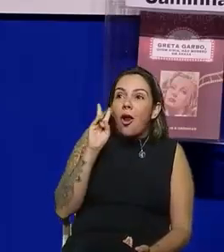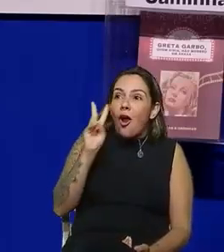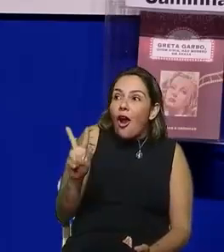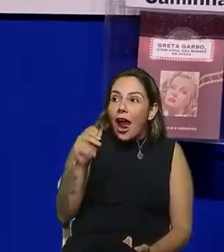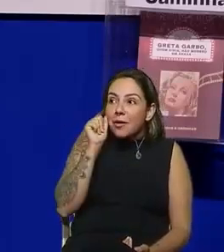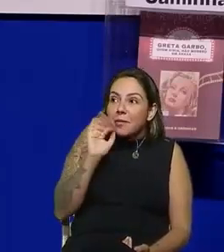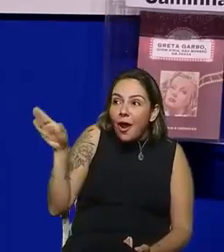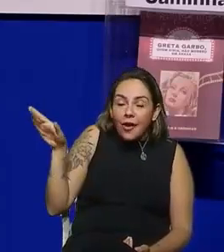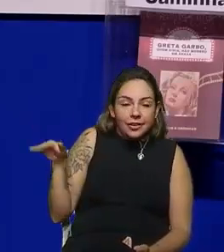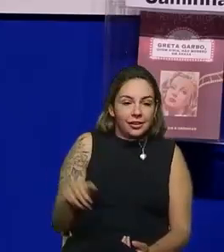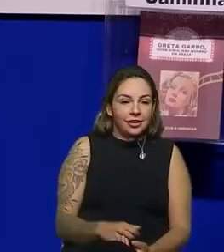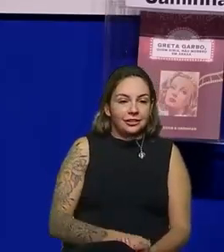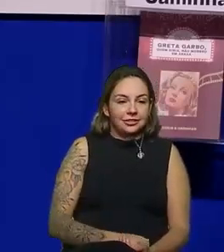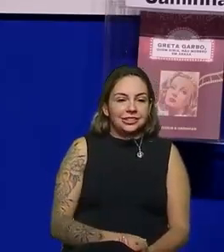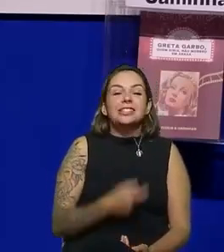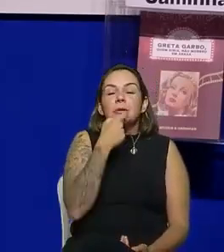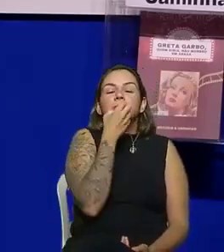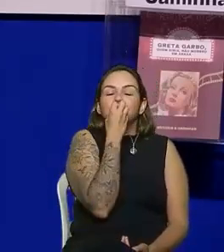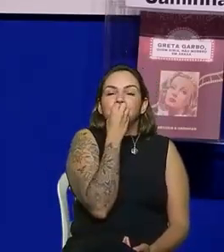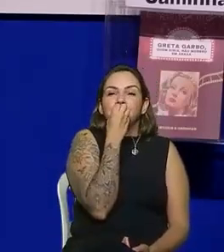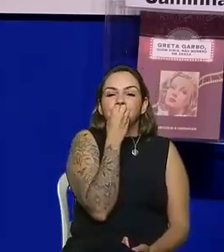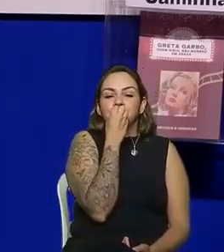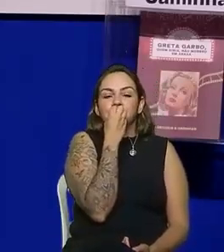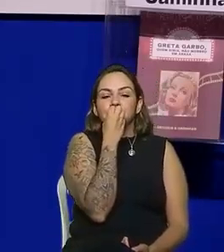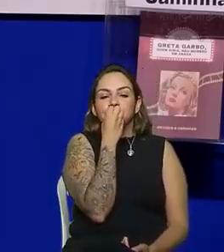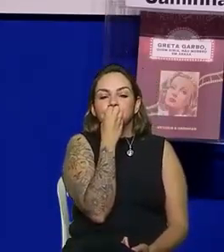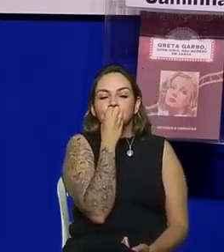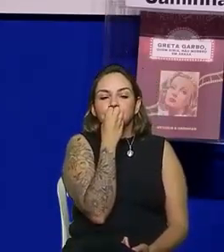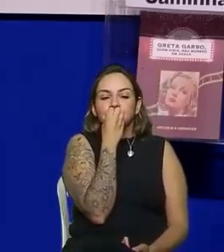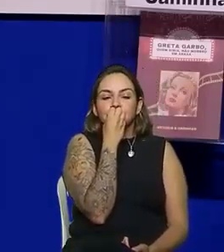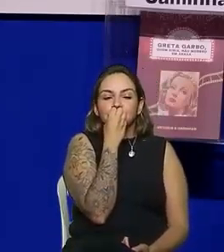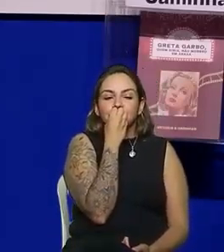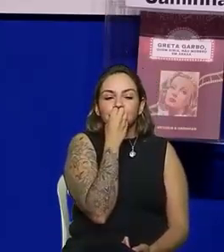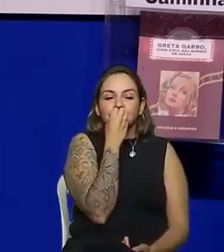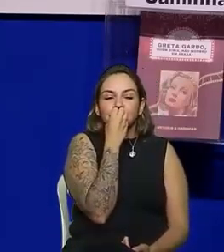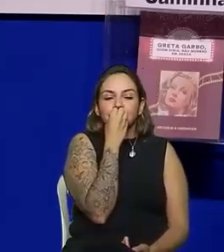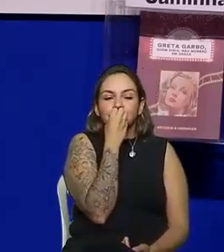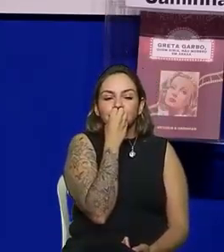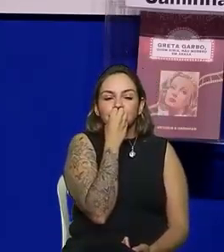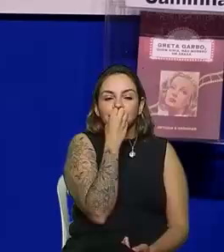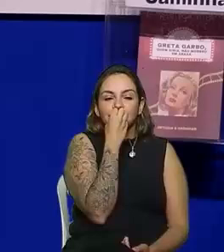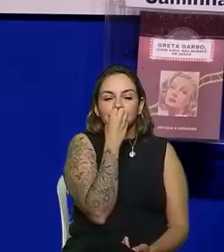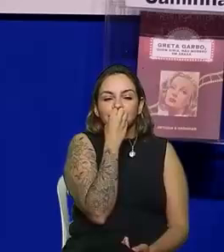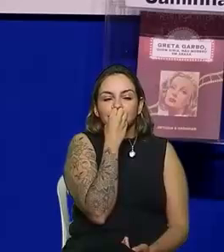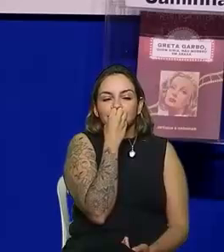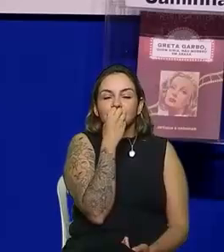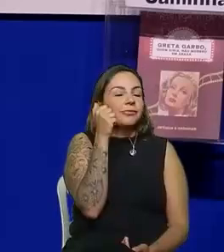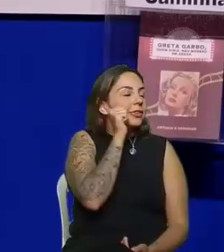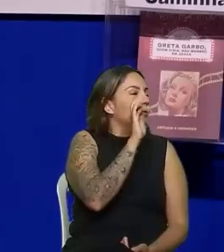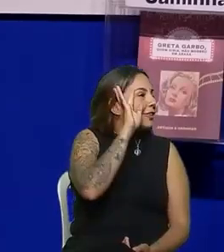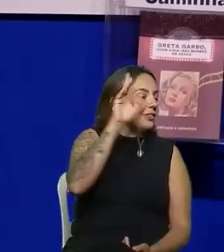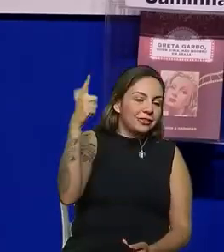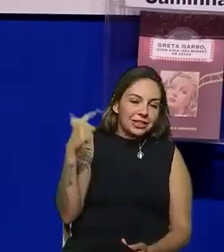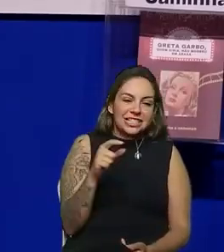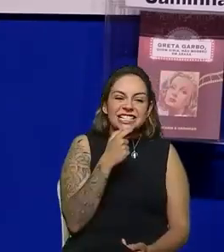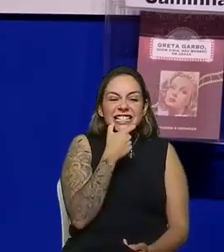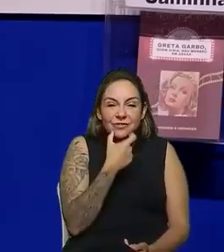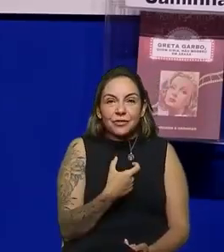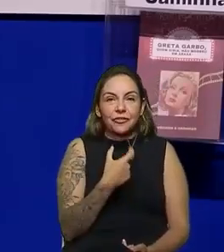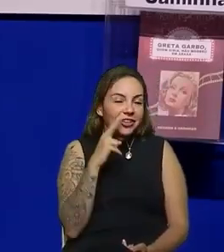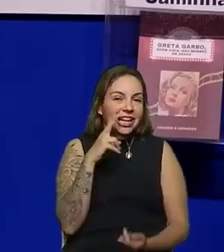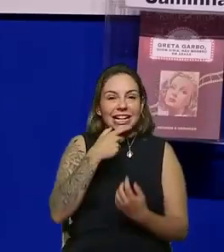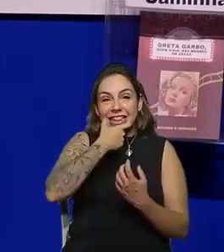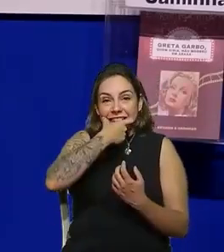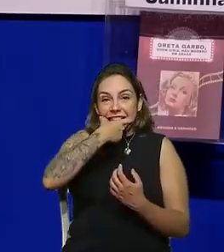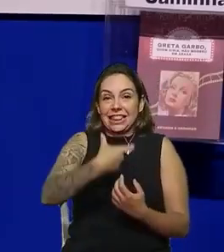esse senhor. Aí ele retraía os dentes rapidamente: menino, não incomoda o vovô. E a mãe se distraía de novo, ele puxava os dentes para